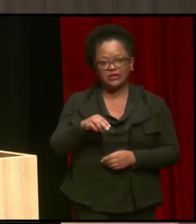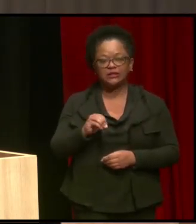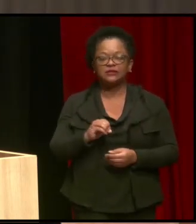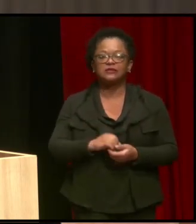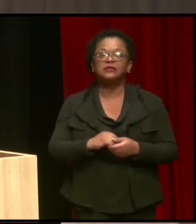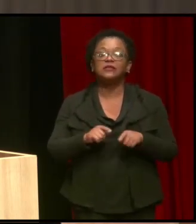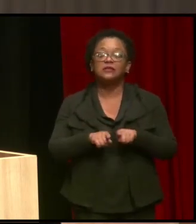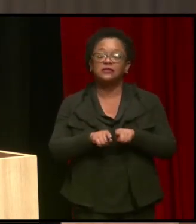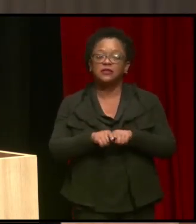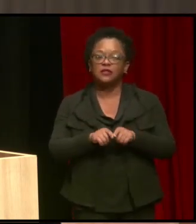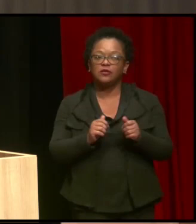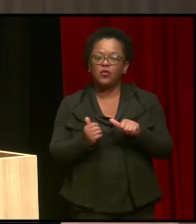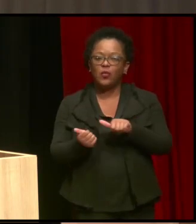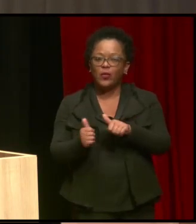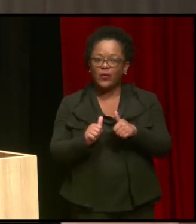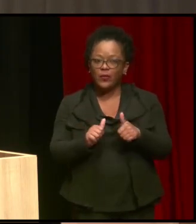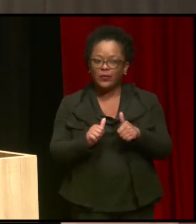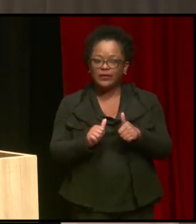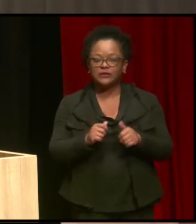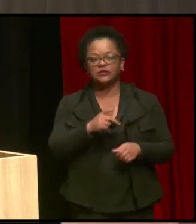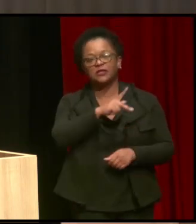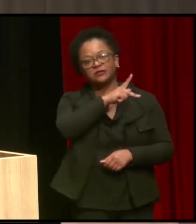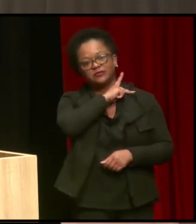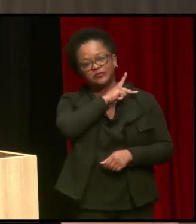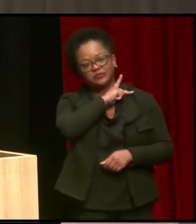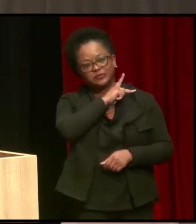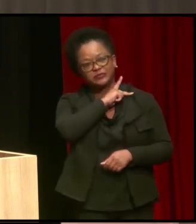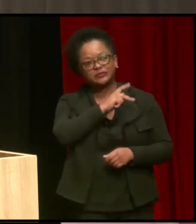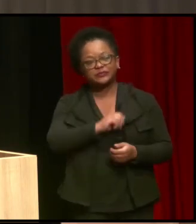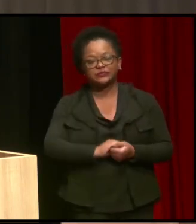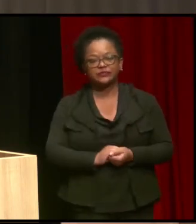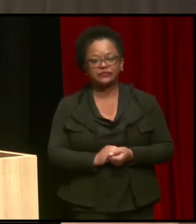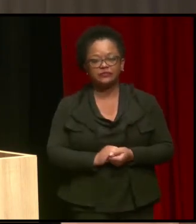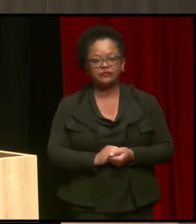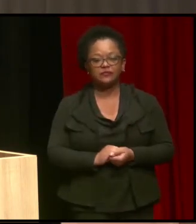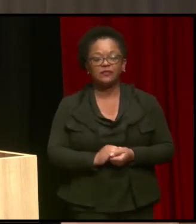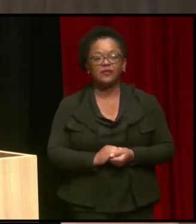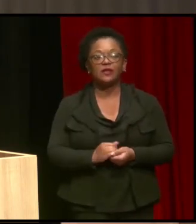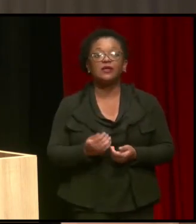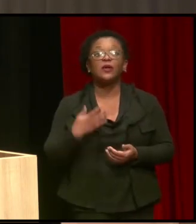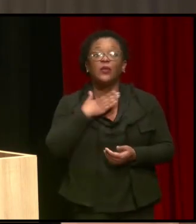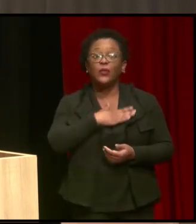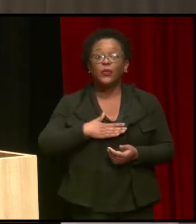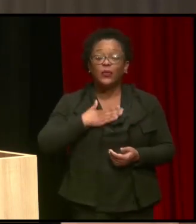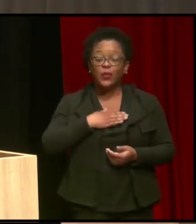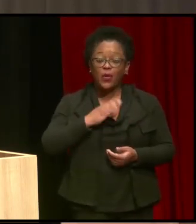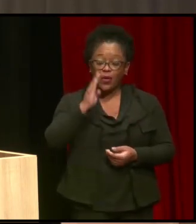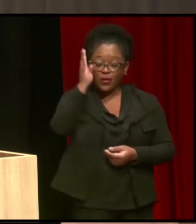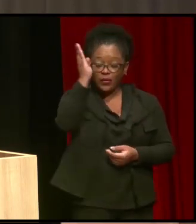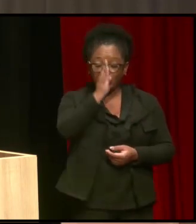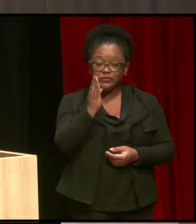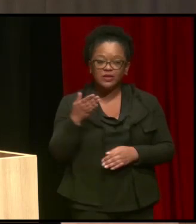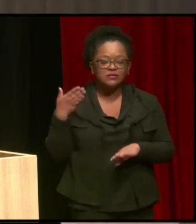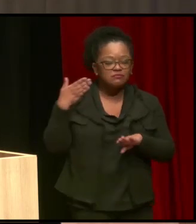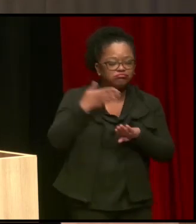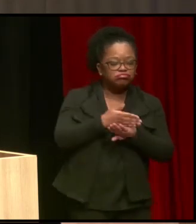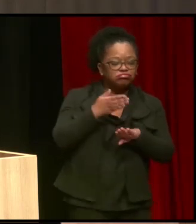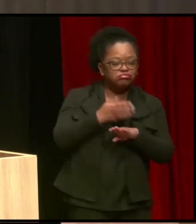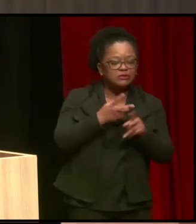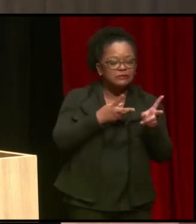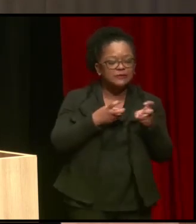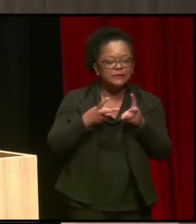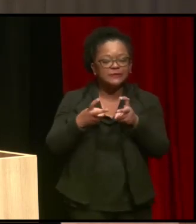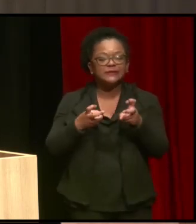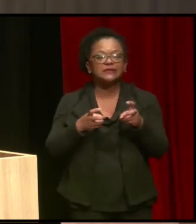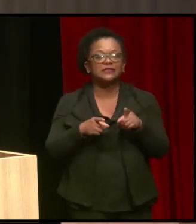pelo pastor presbiteriano. Eu gosto de vir no Brasil porque no Brasil tem essa mescla, nós vivemos juntos. Nos Estados Unidos,